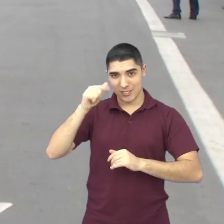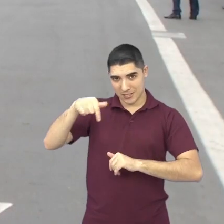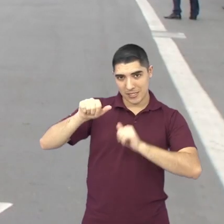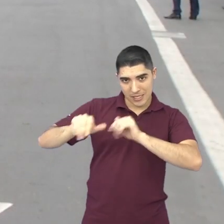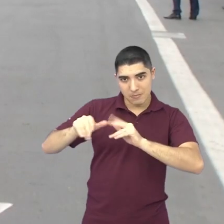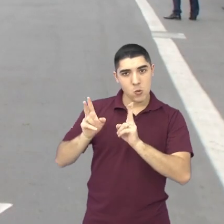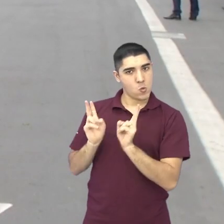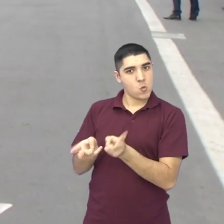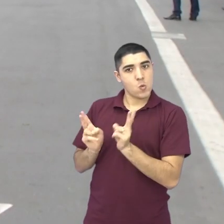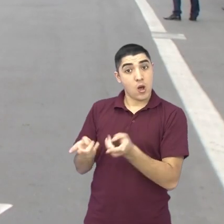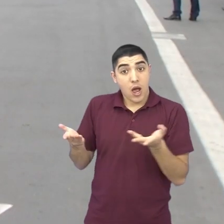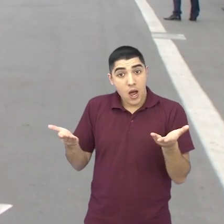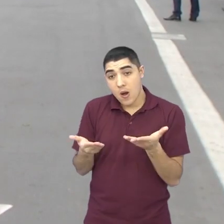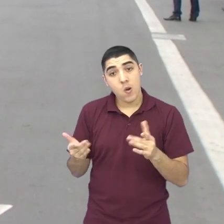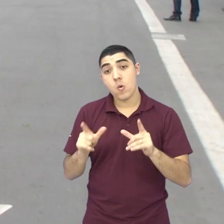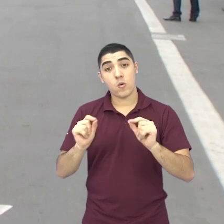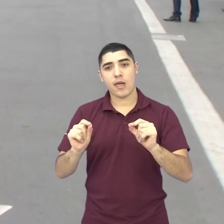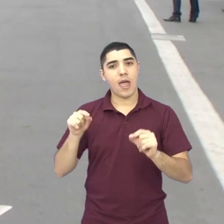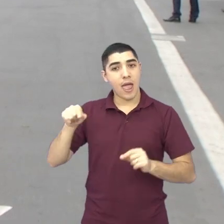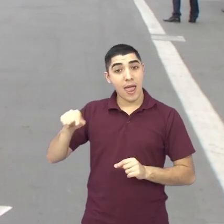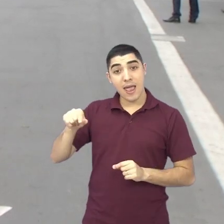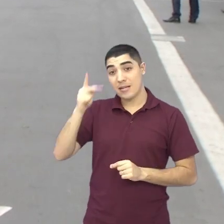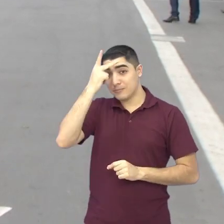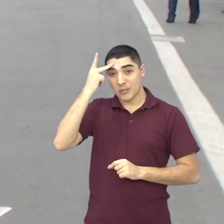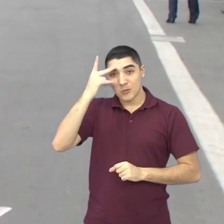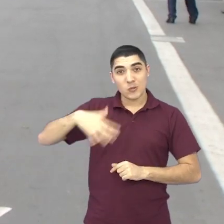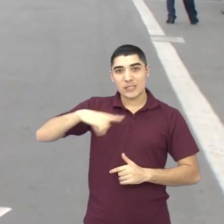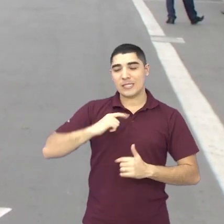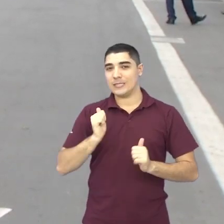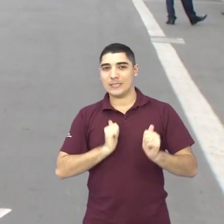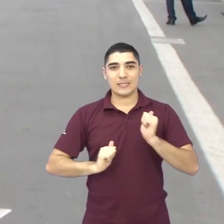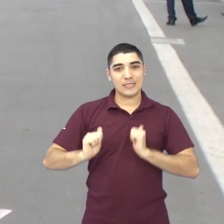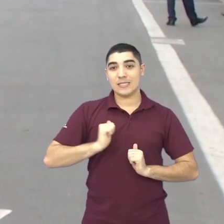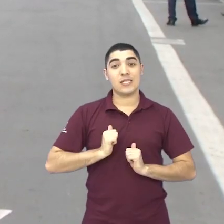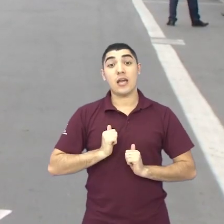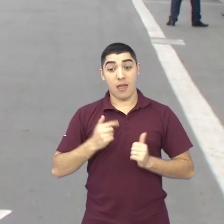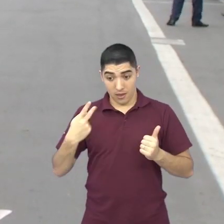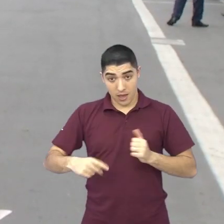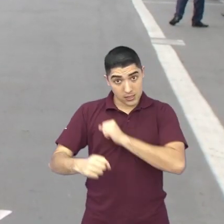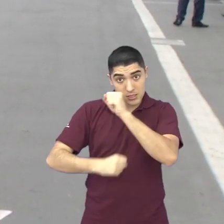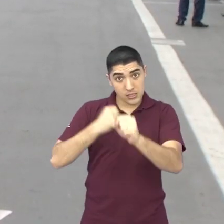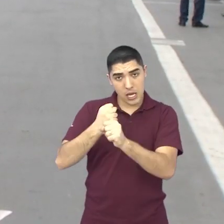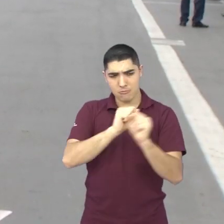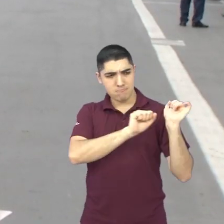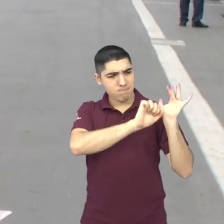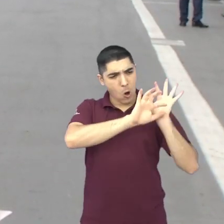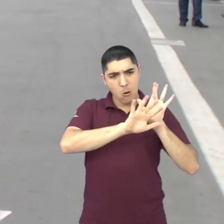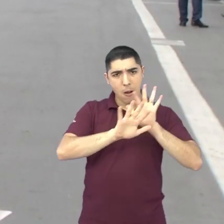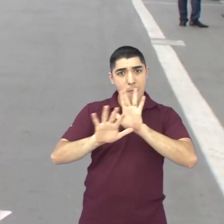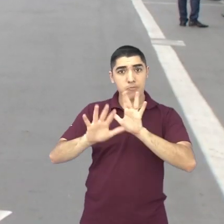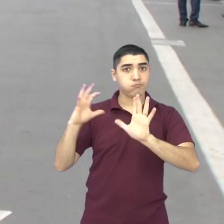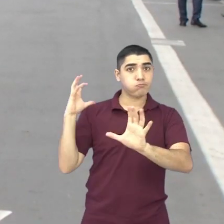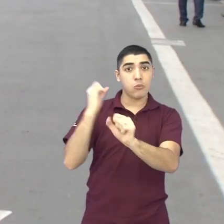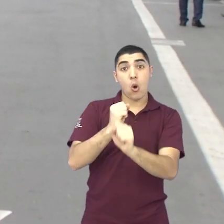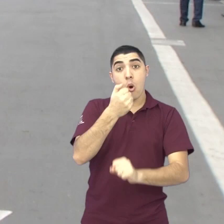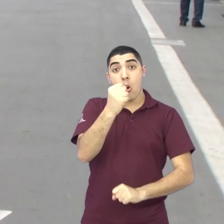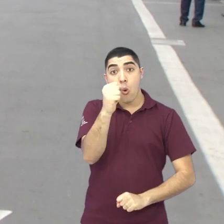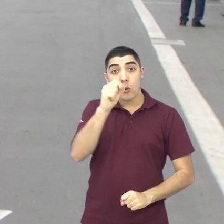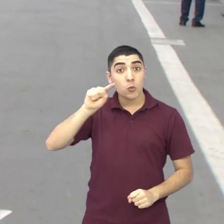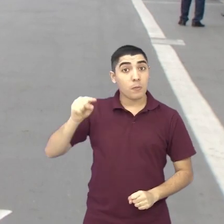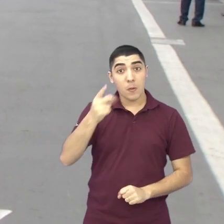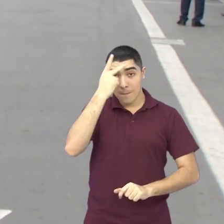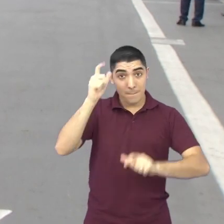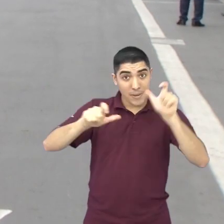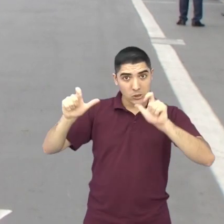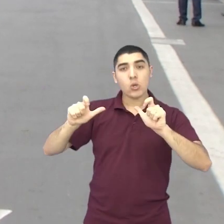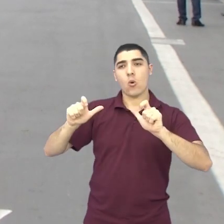celebrações de 7 de setembro continuam. Agora, um dos momentos mais esperados pela população. O desfile desse ano vai contar com